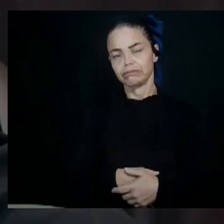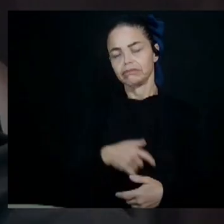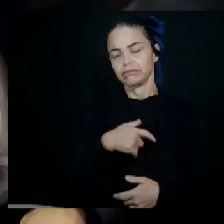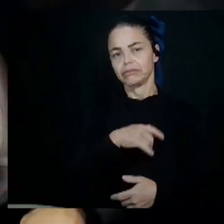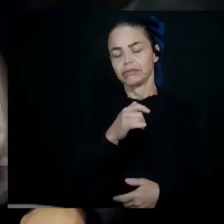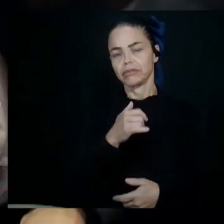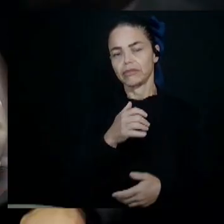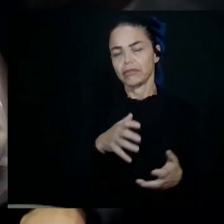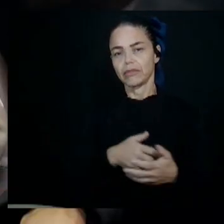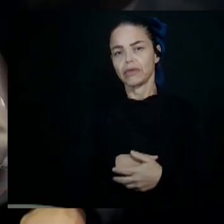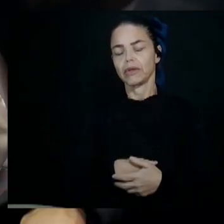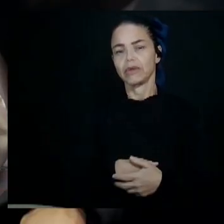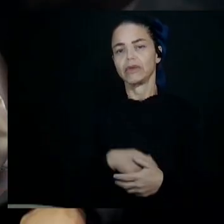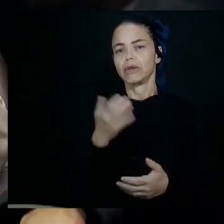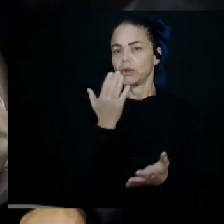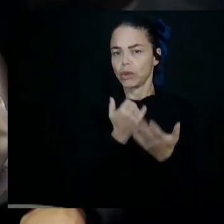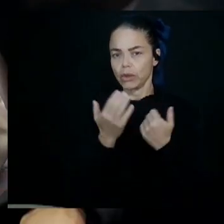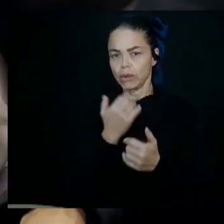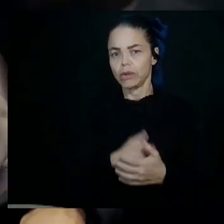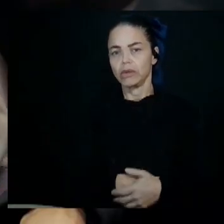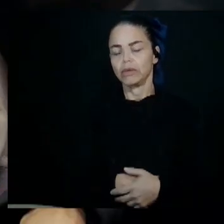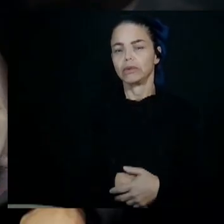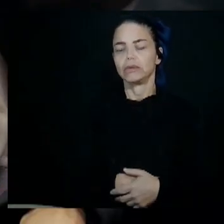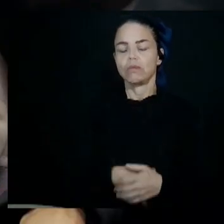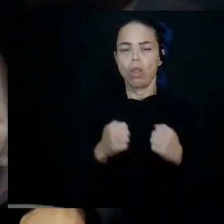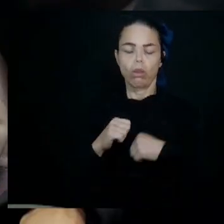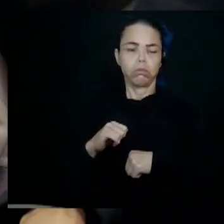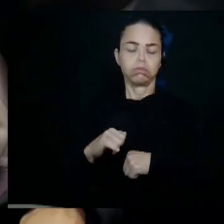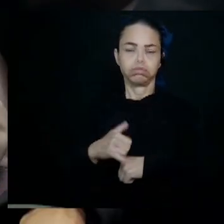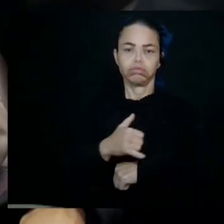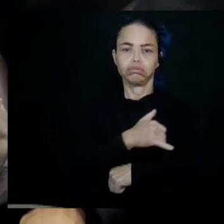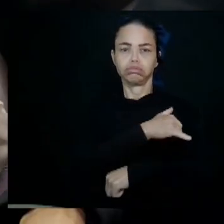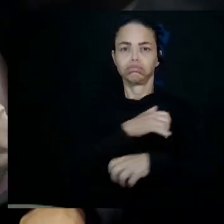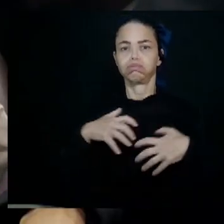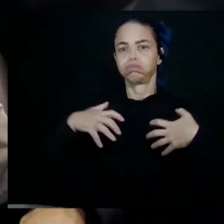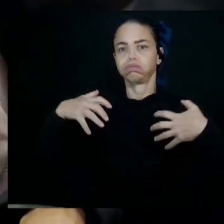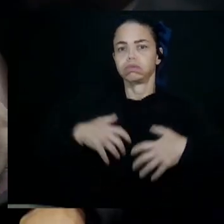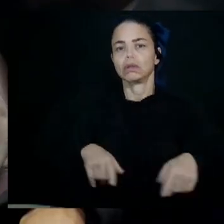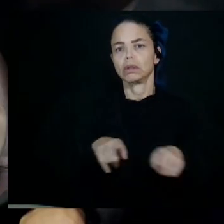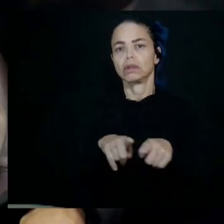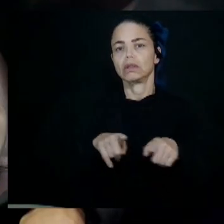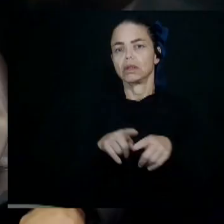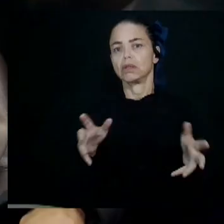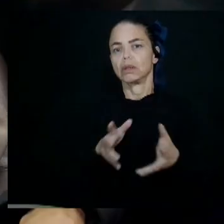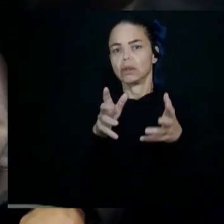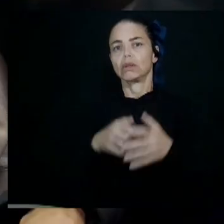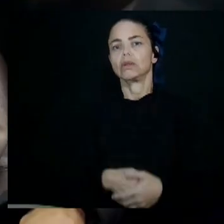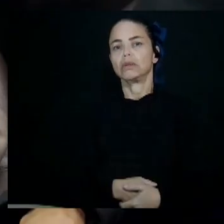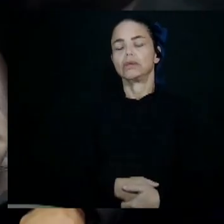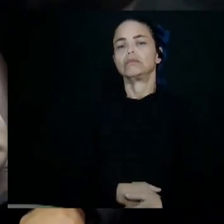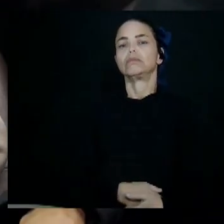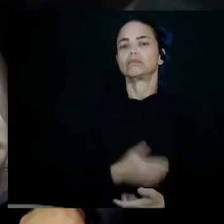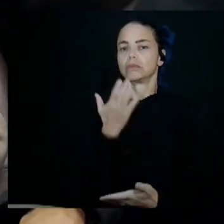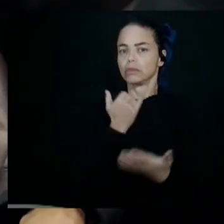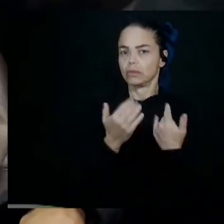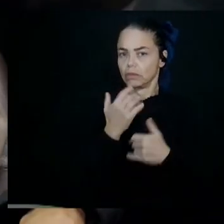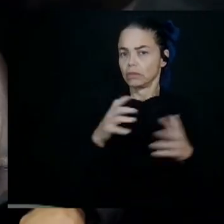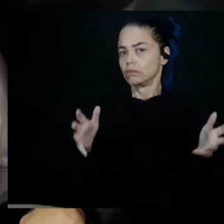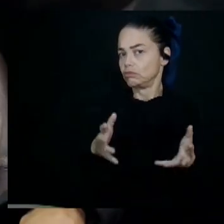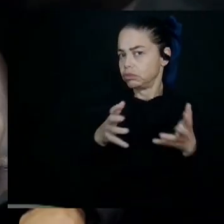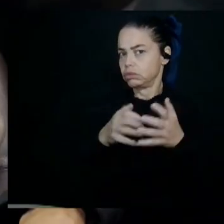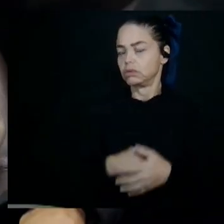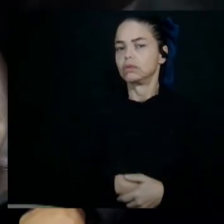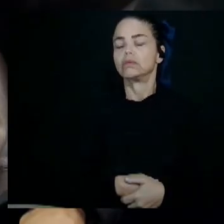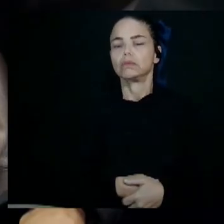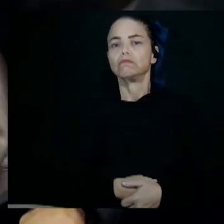trouxe, alimentos inflamatórios, Uhum. eles tendem a ser também estimulantes. E esses alimentos estimulantes, eles